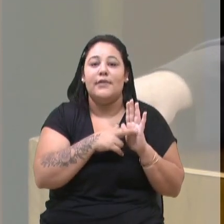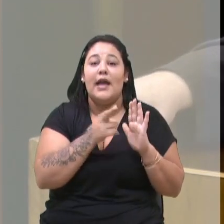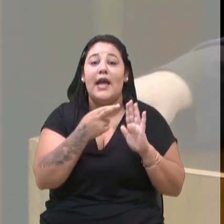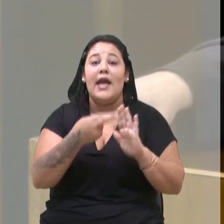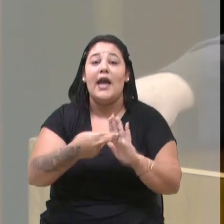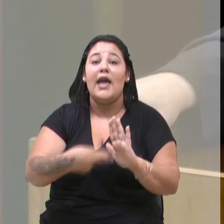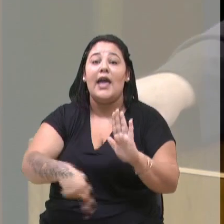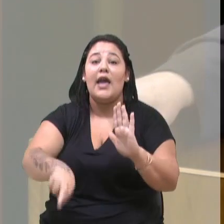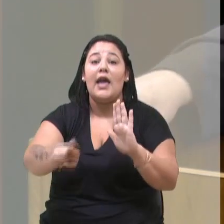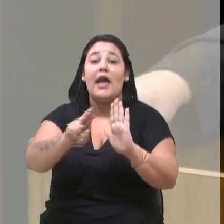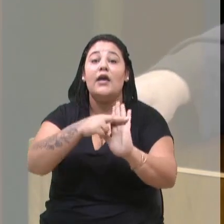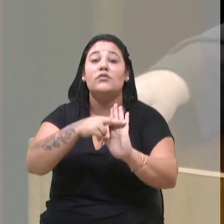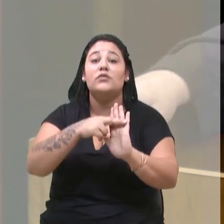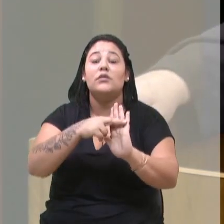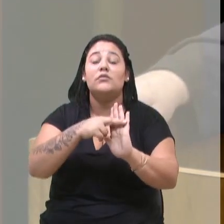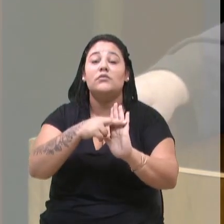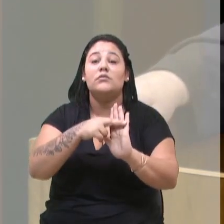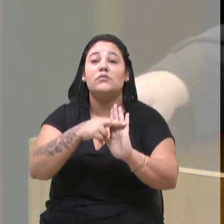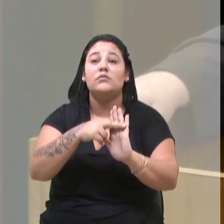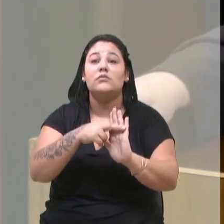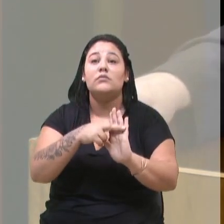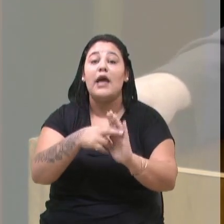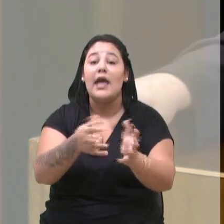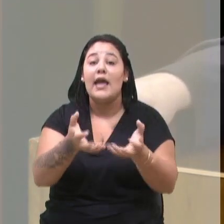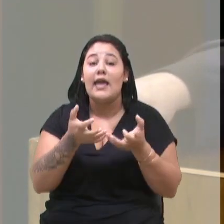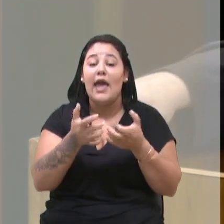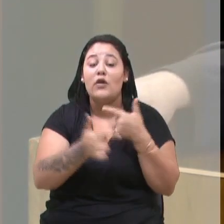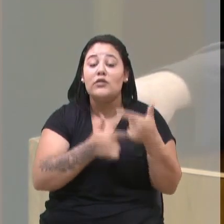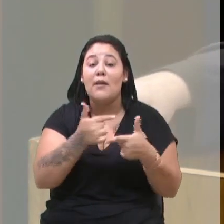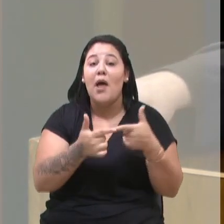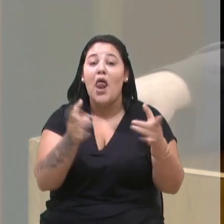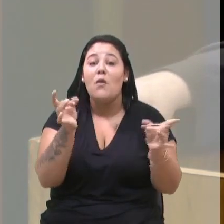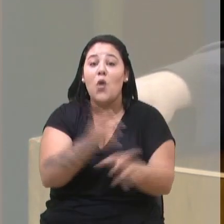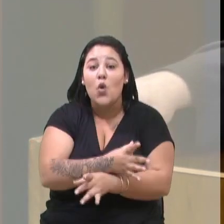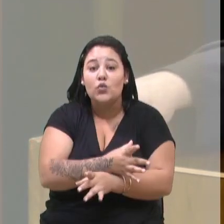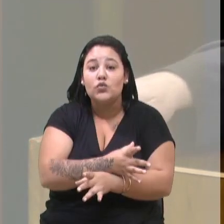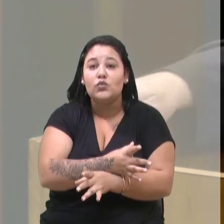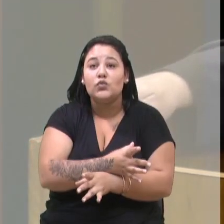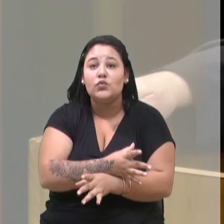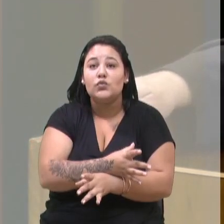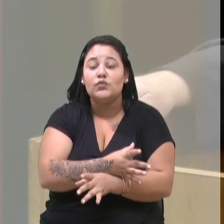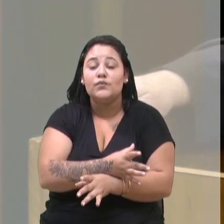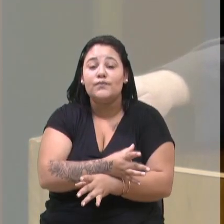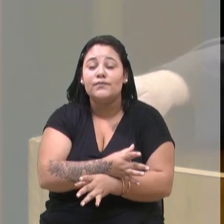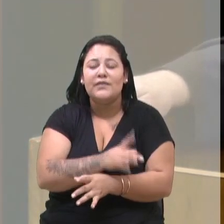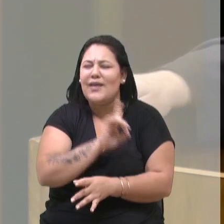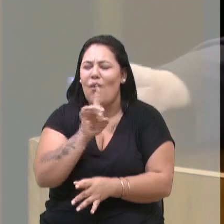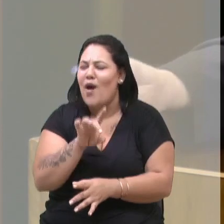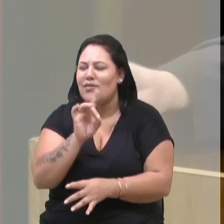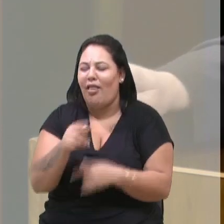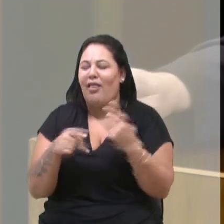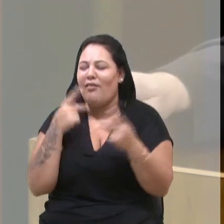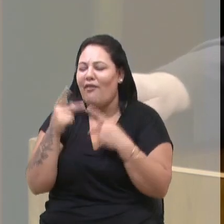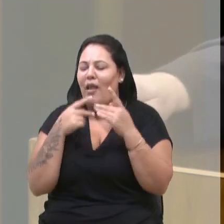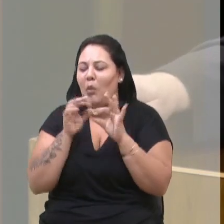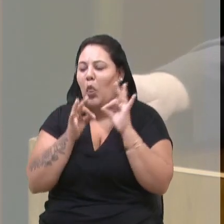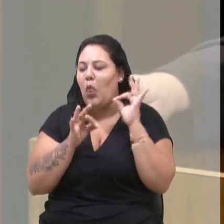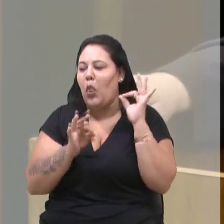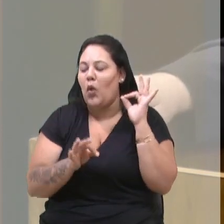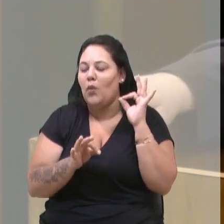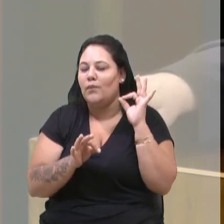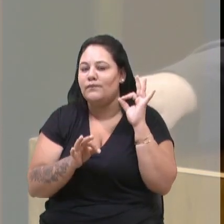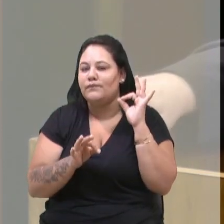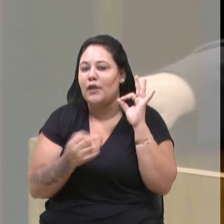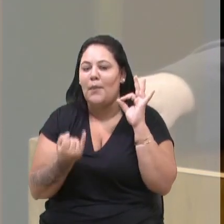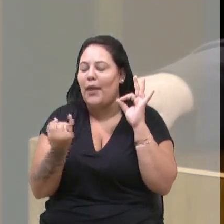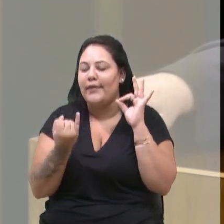Resultados. Talvez não seja tanto vídeo, ou tanto post, ou tanto discurso, que é importante, mas, principalmente, resultados